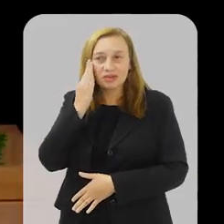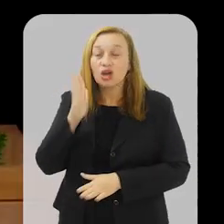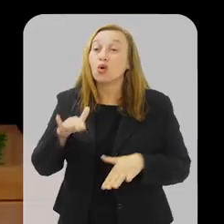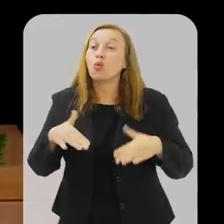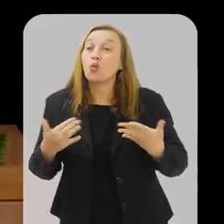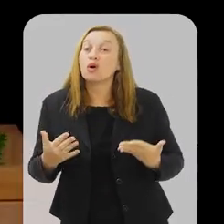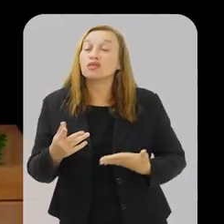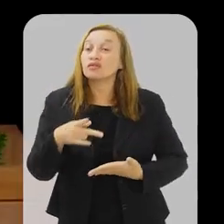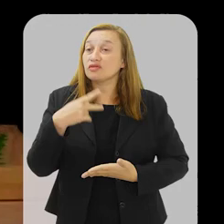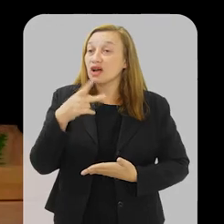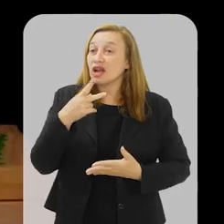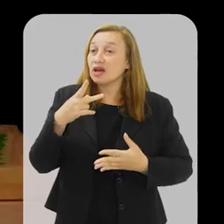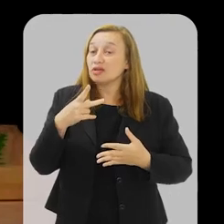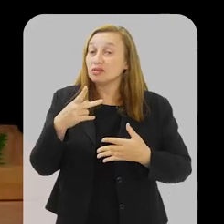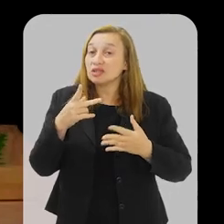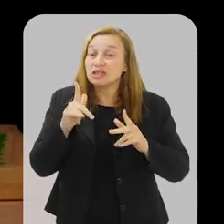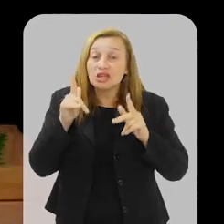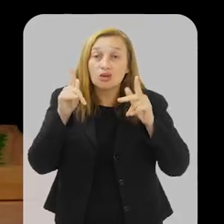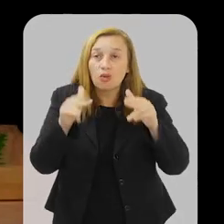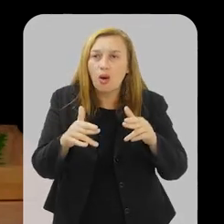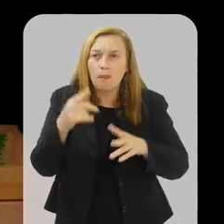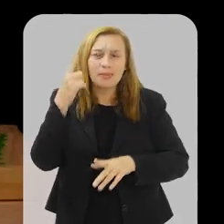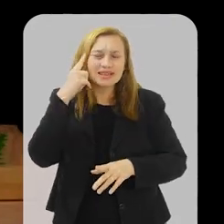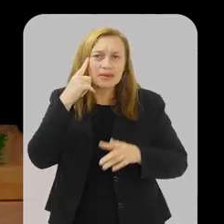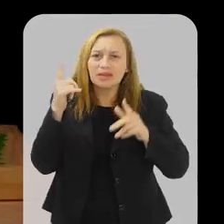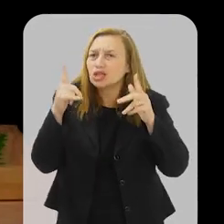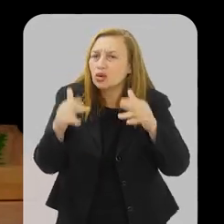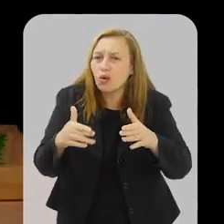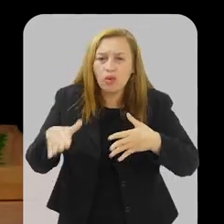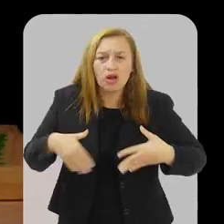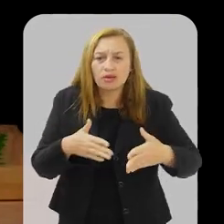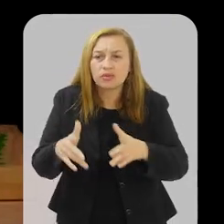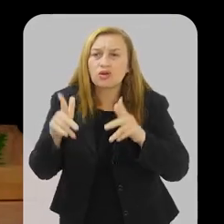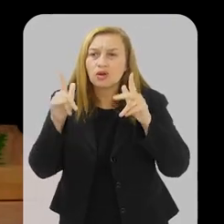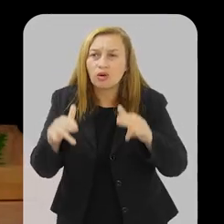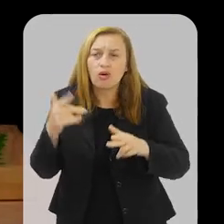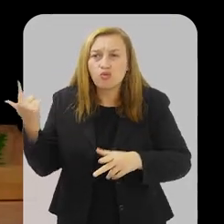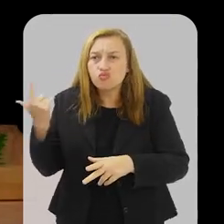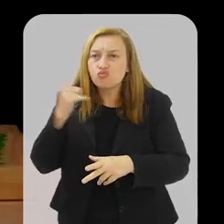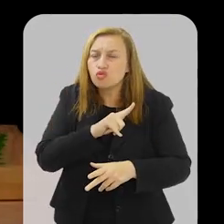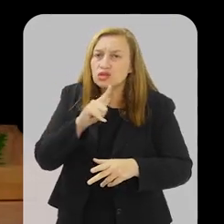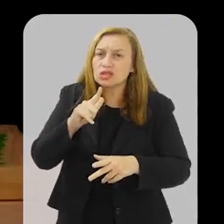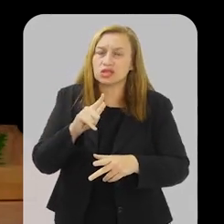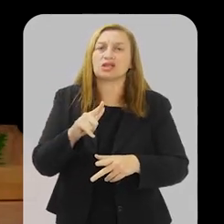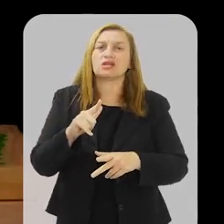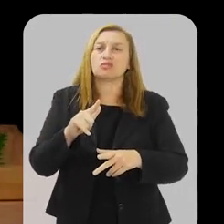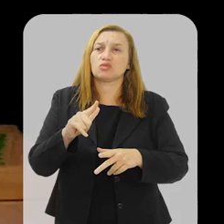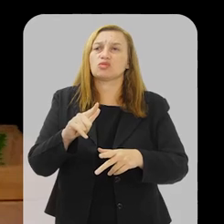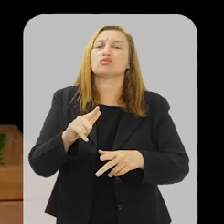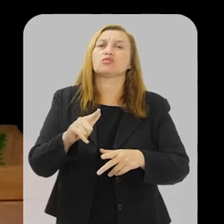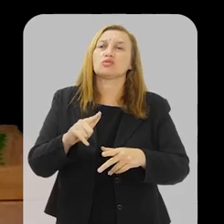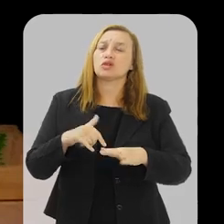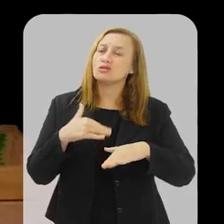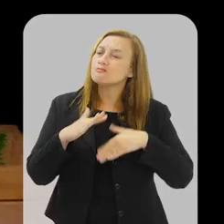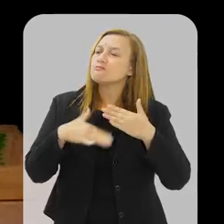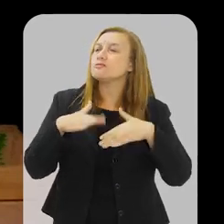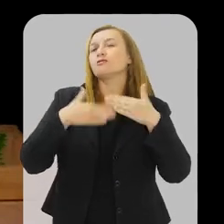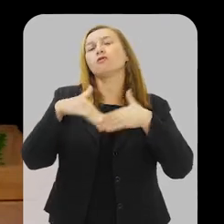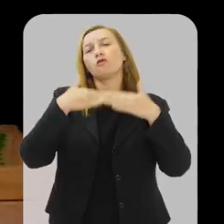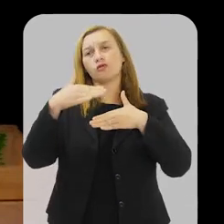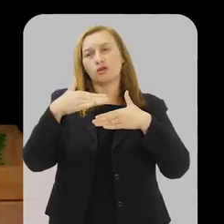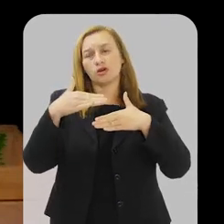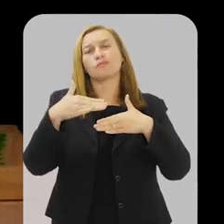entendimento que quando nós falamos a mesma língua temos o mesmo caminho nós conseguimos potencializar